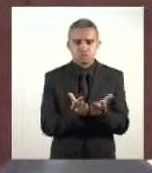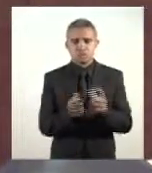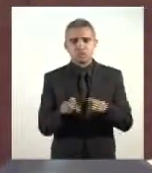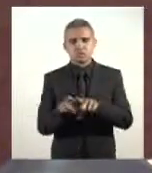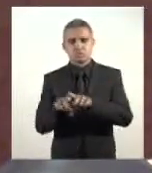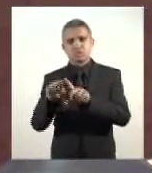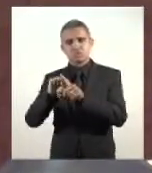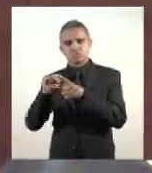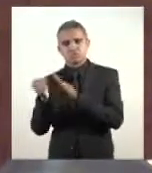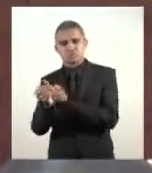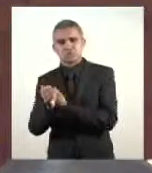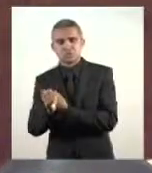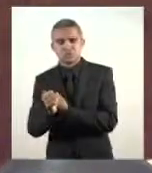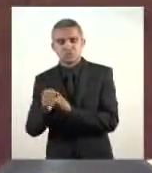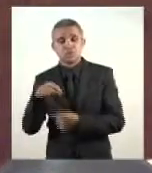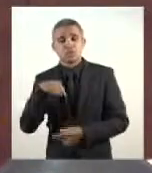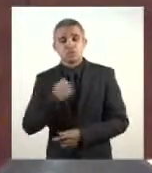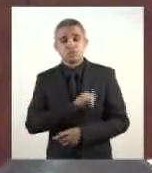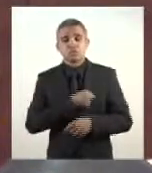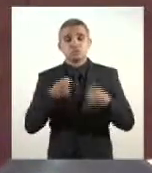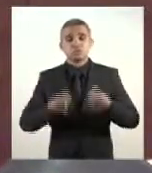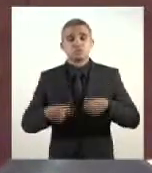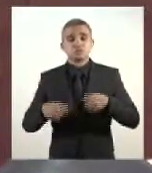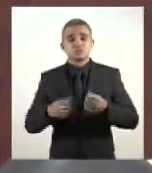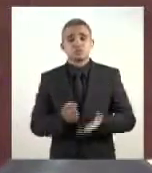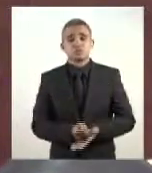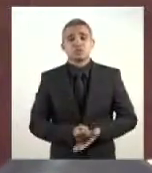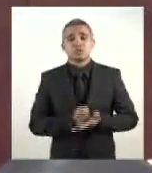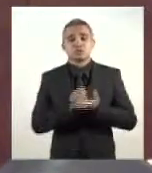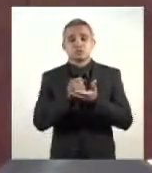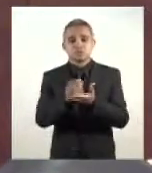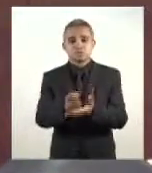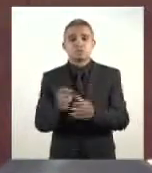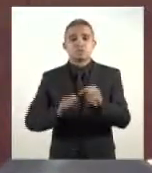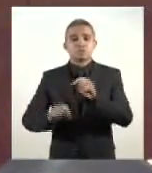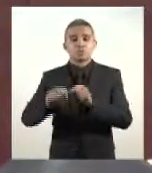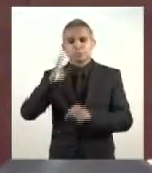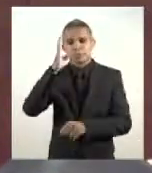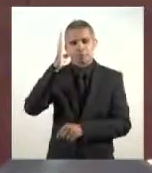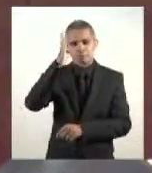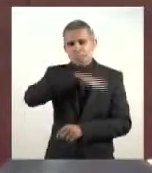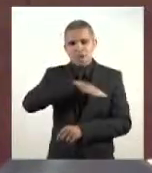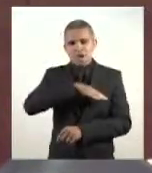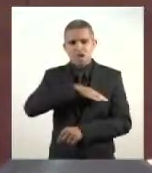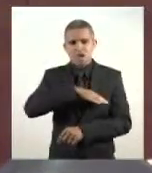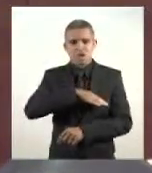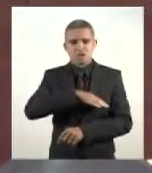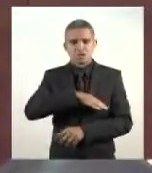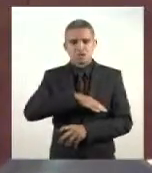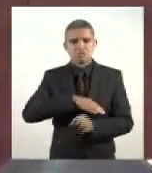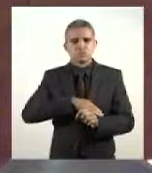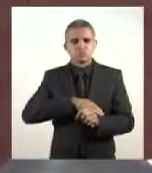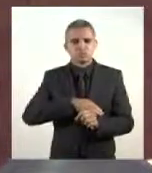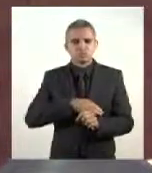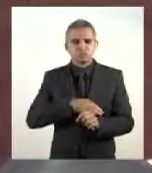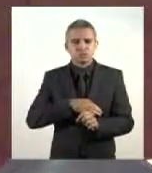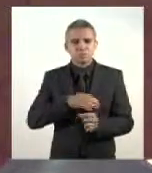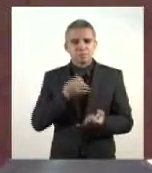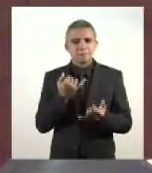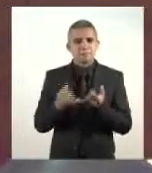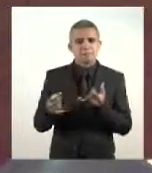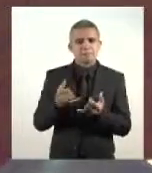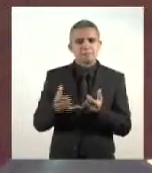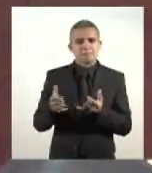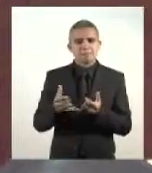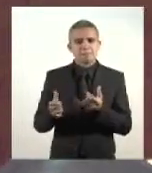gente possa contribuir com este mal, que é o mal do século, com este câncer que invade as